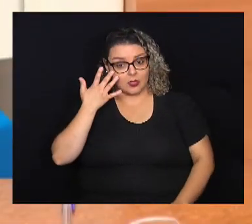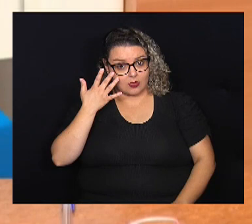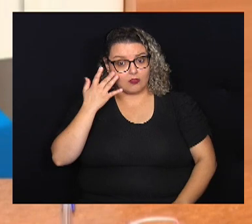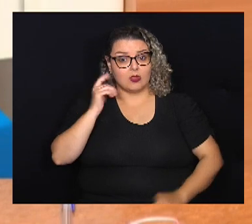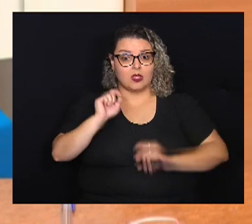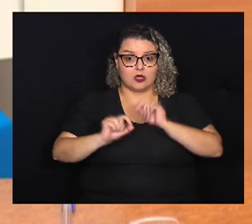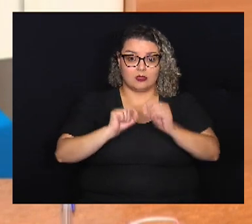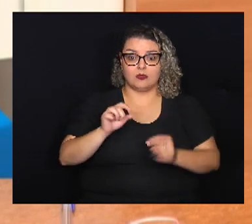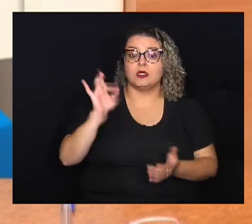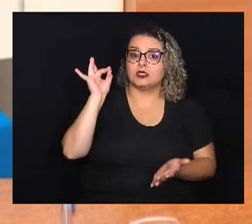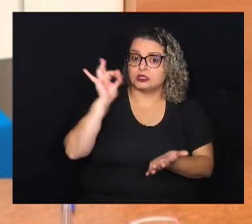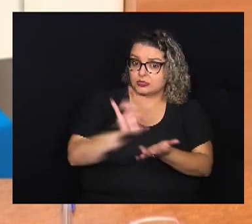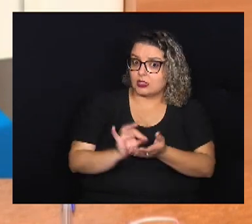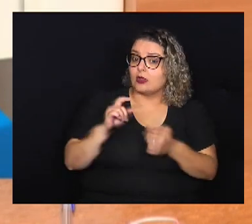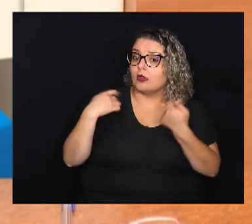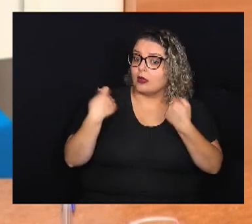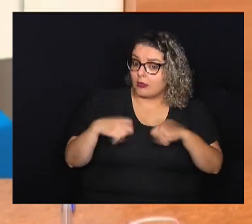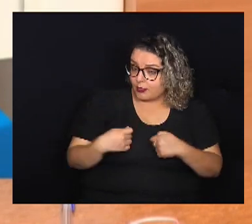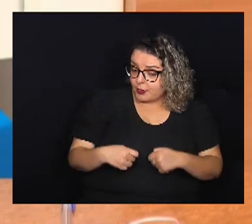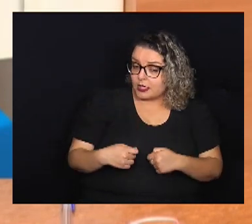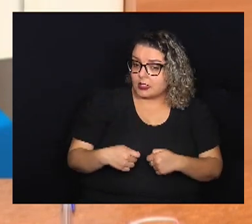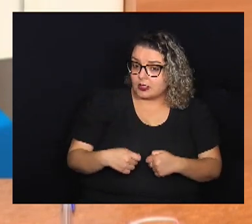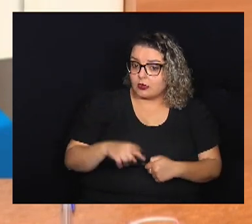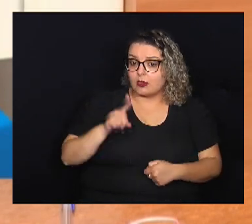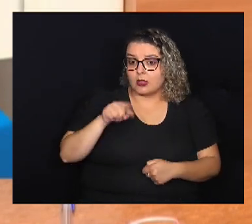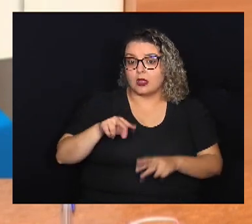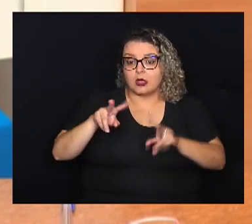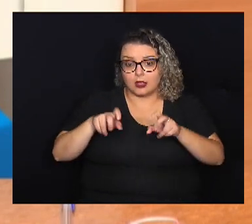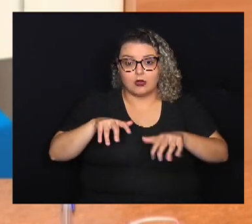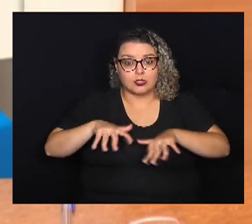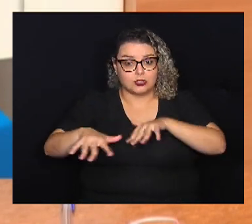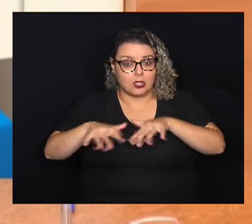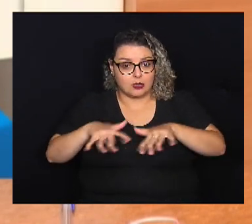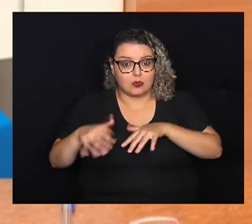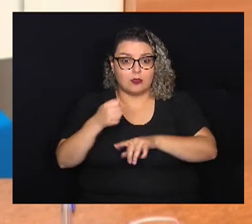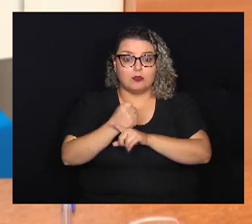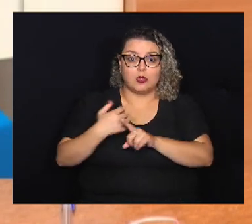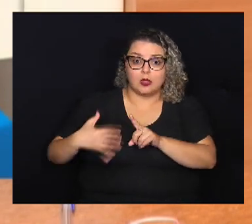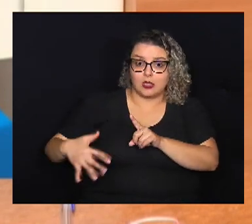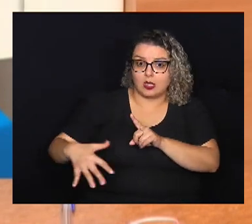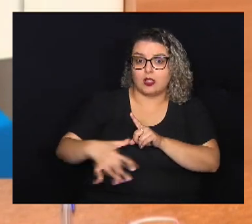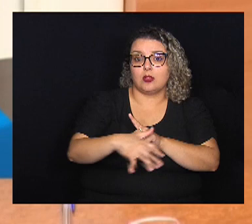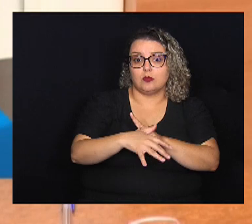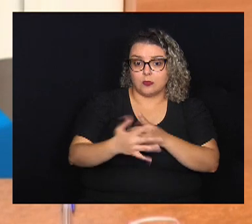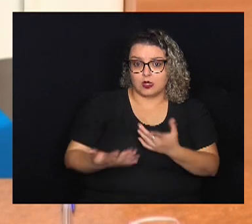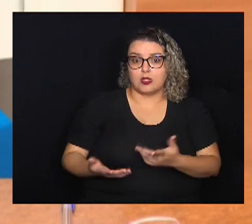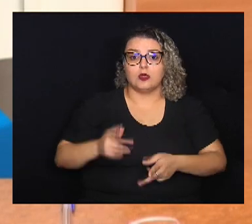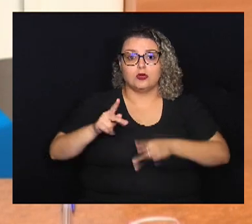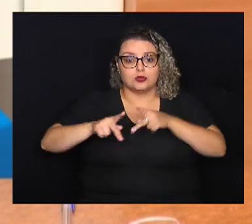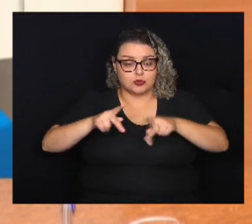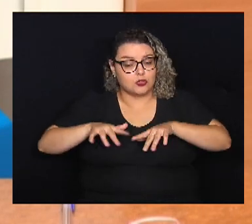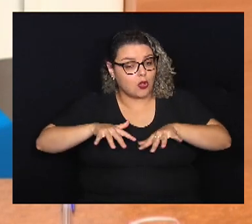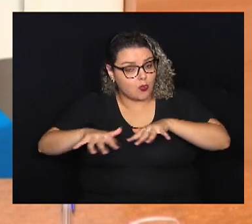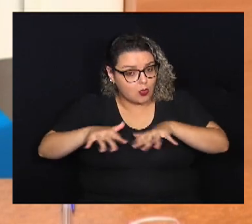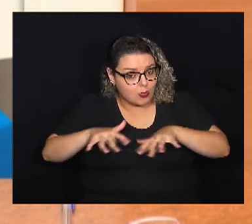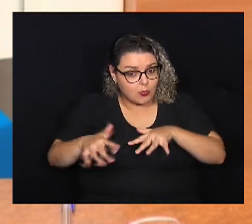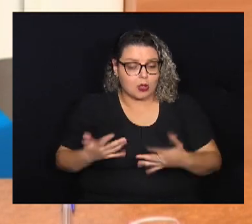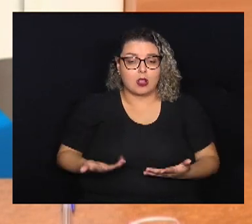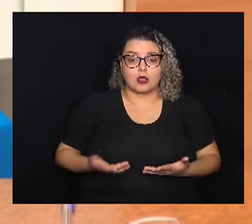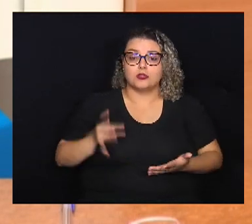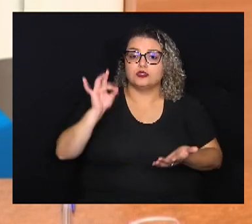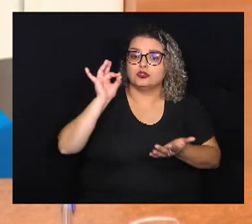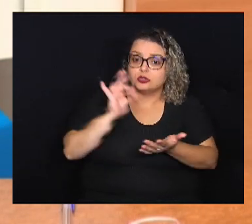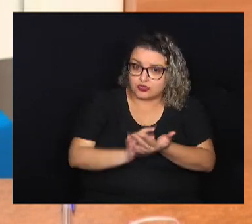a gente de fato está precisando é essa questão da mobilização social da mobilização popular de fato e